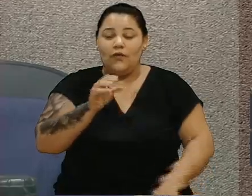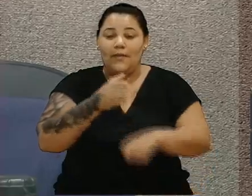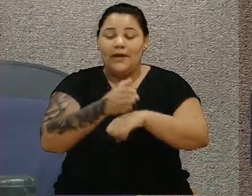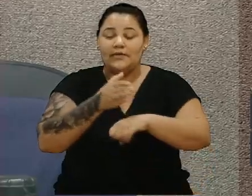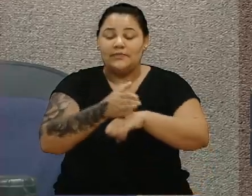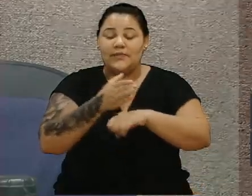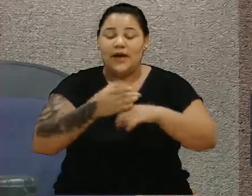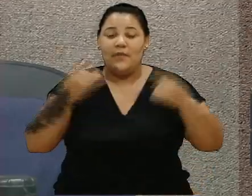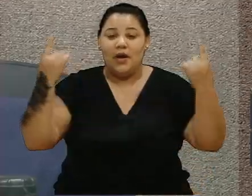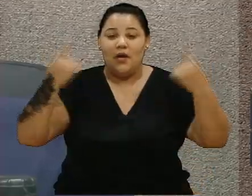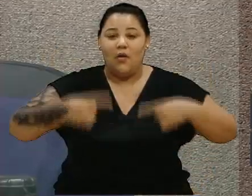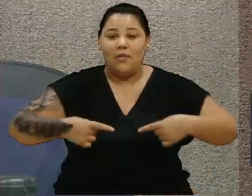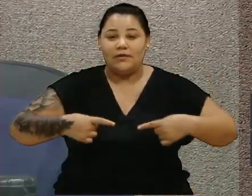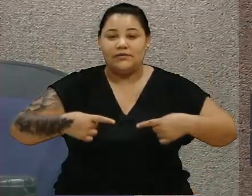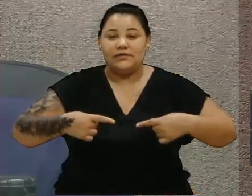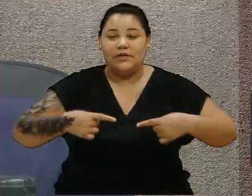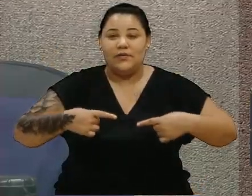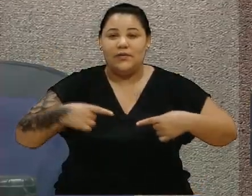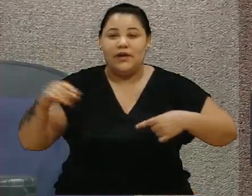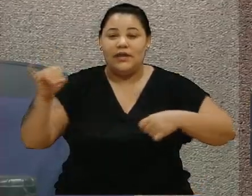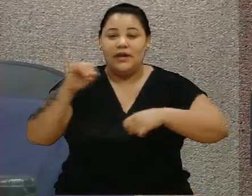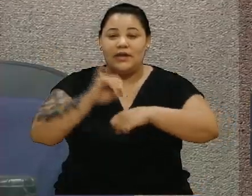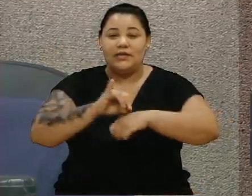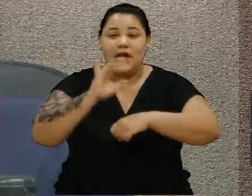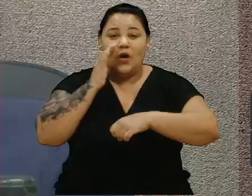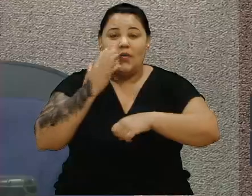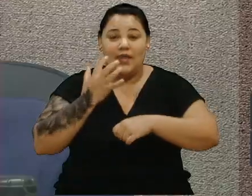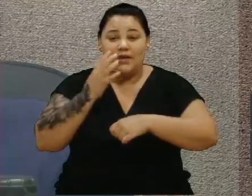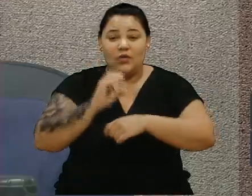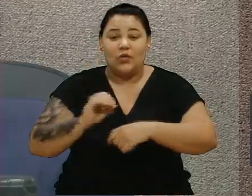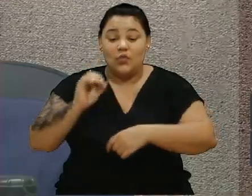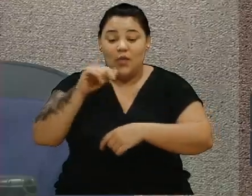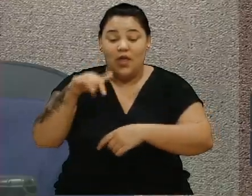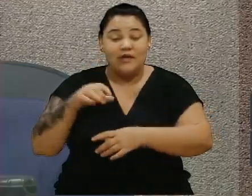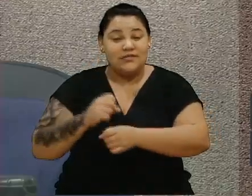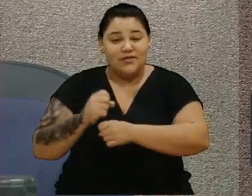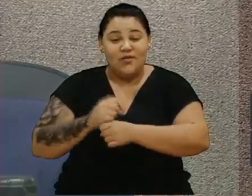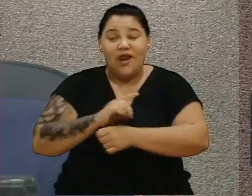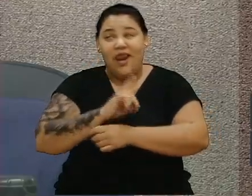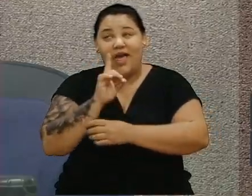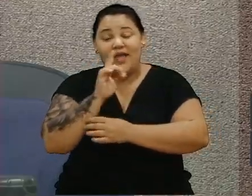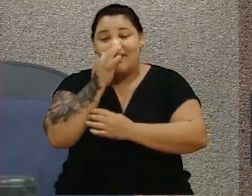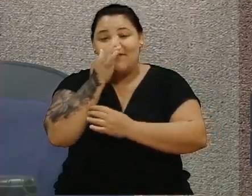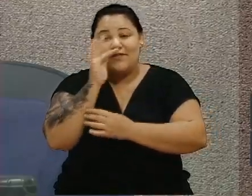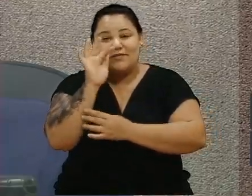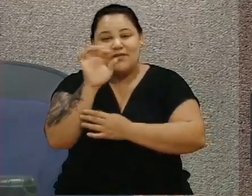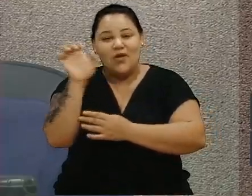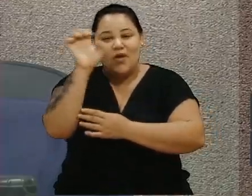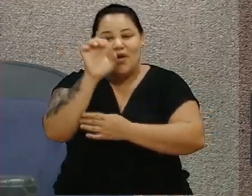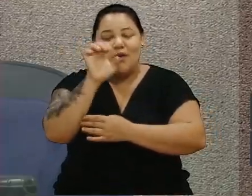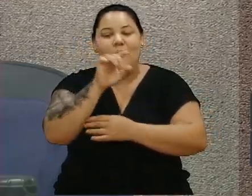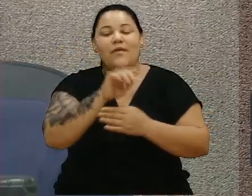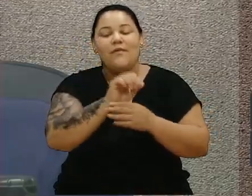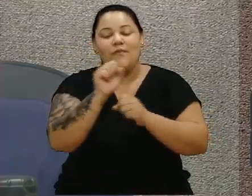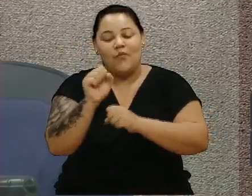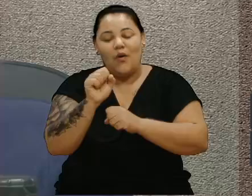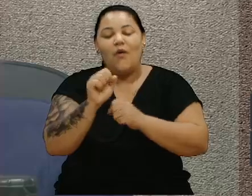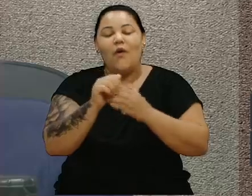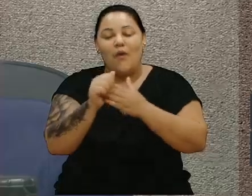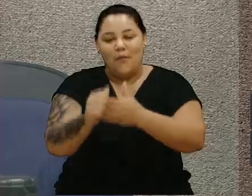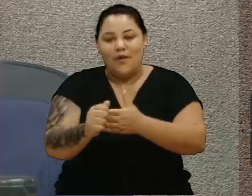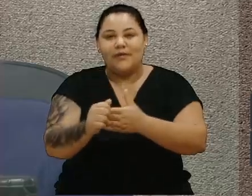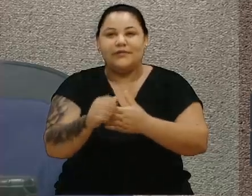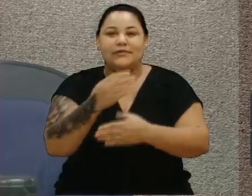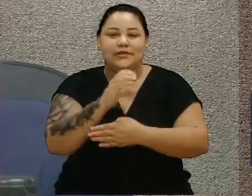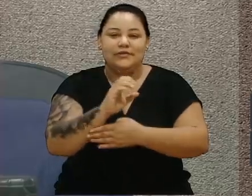internacional que acontece em outubro desse ano, na França. Então, ele vai ter a oportunidade de acompanhar. Então, Charlie Tecchio, nosso amigo que tem